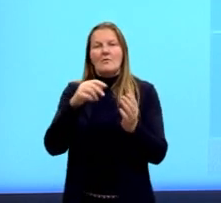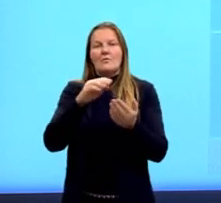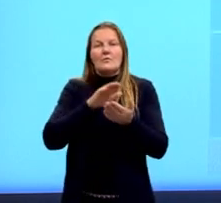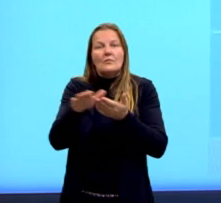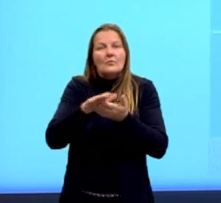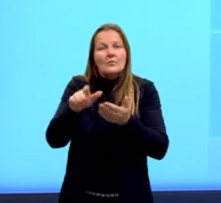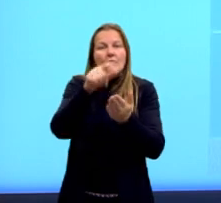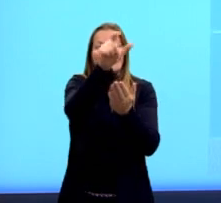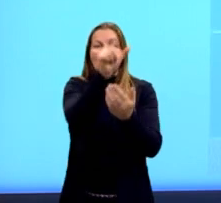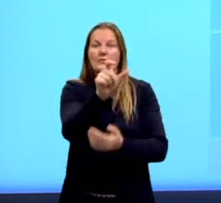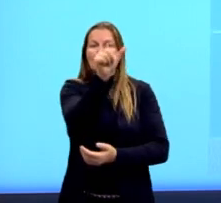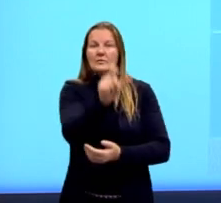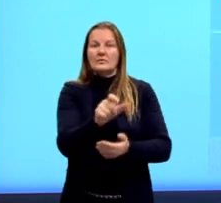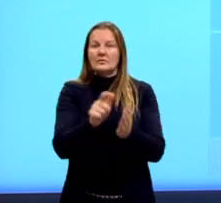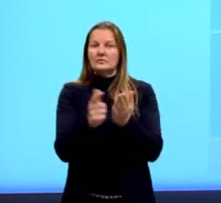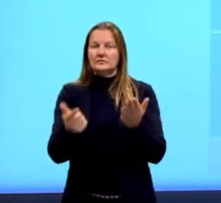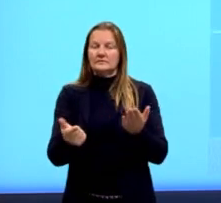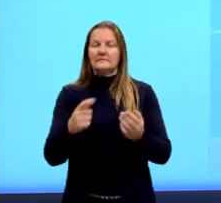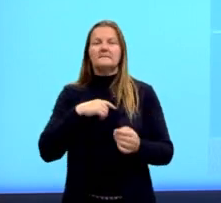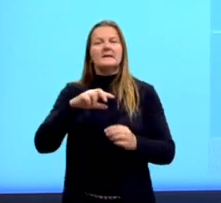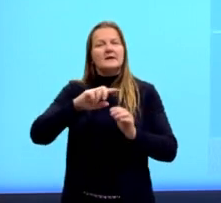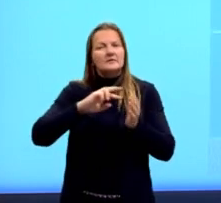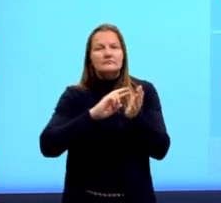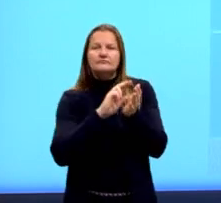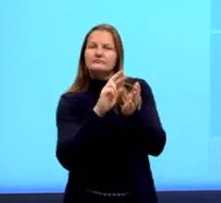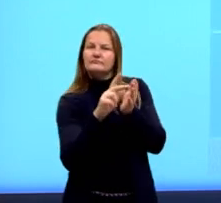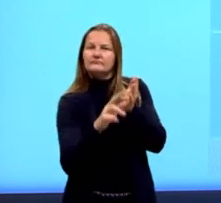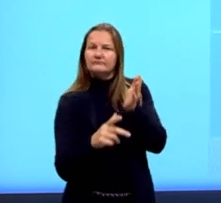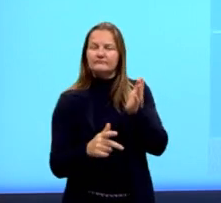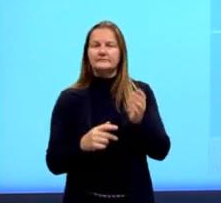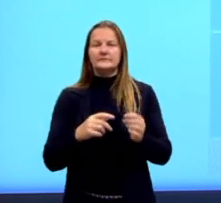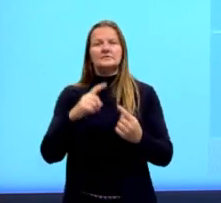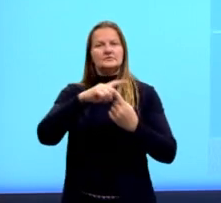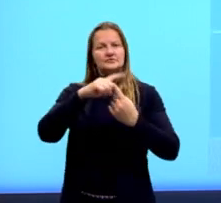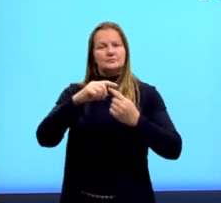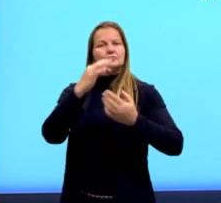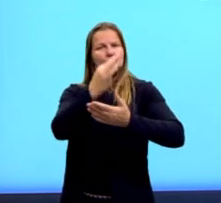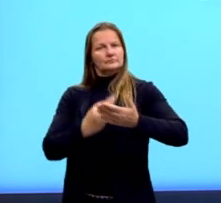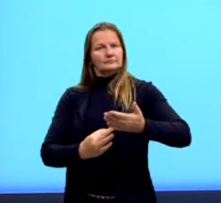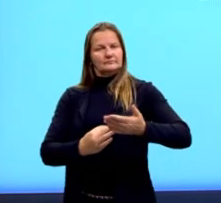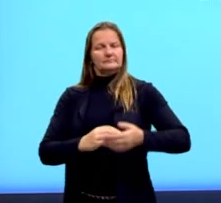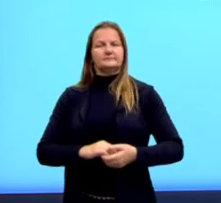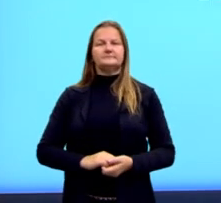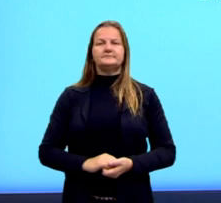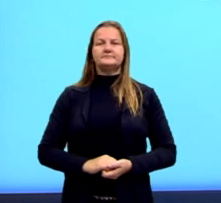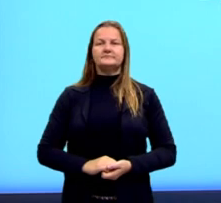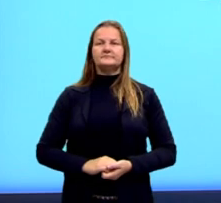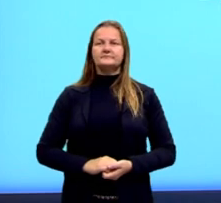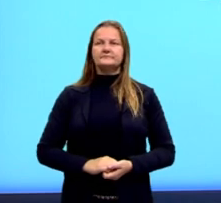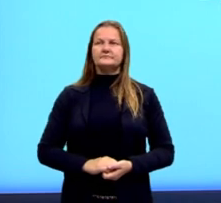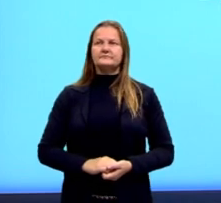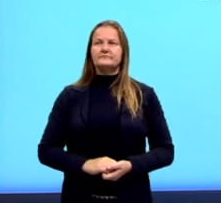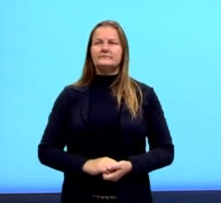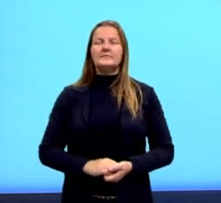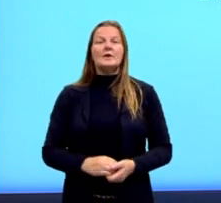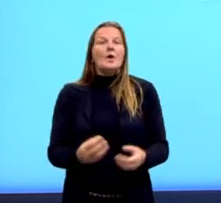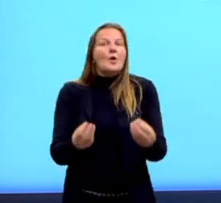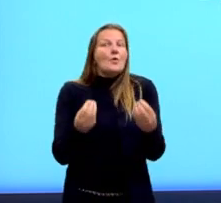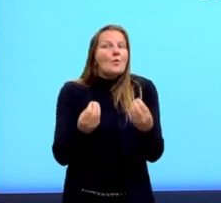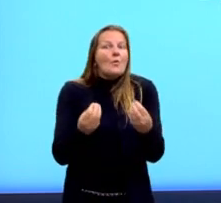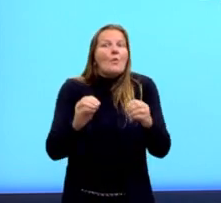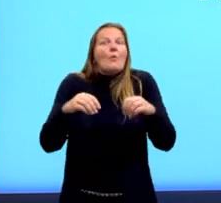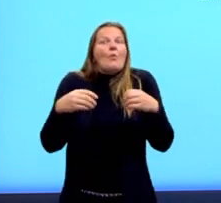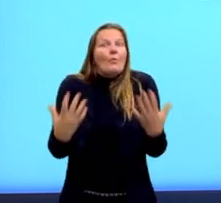exemplos de gêneros que usam Então essa tipologia textual e Quando que a gente